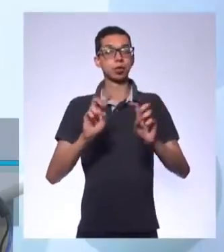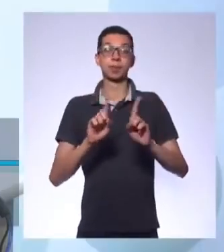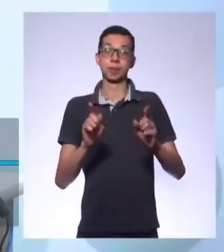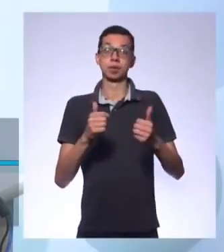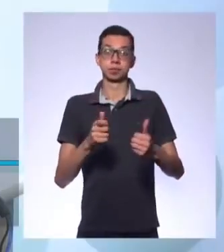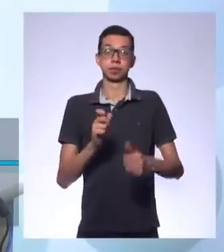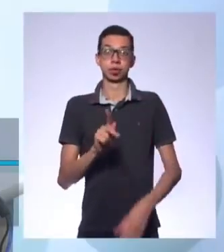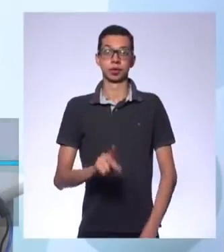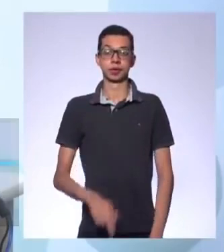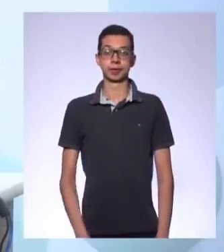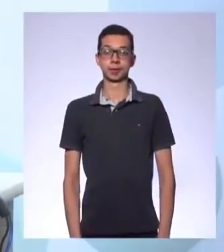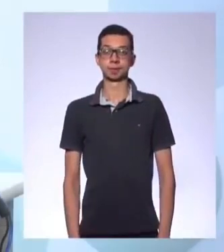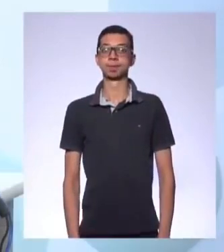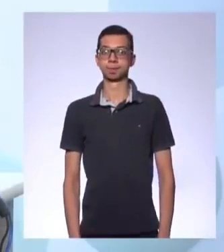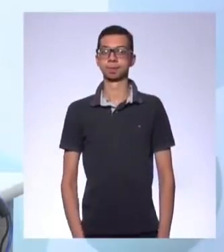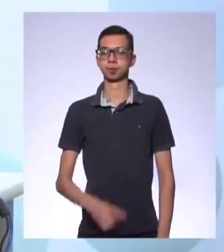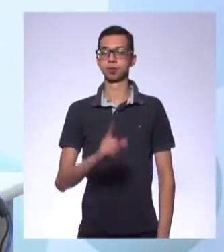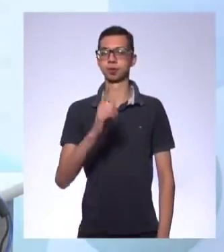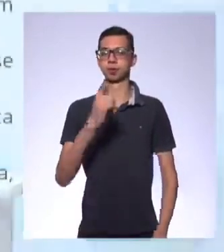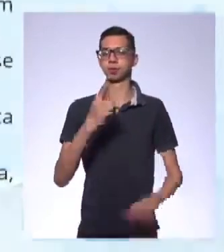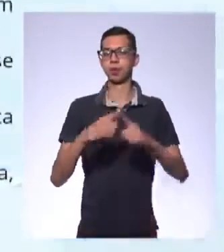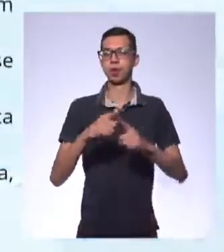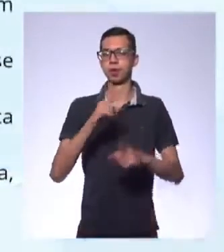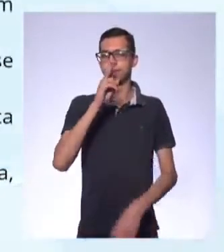às atividades, tá?